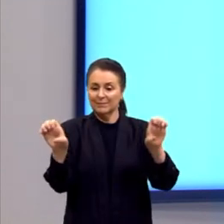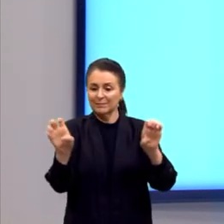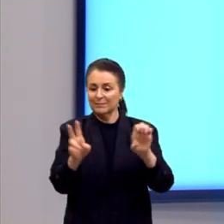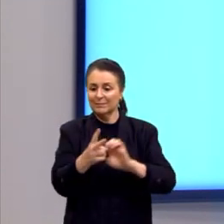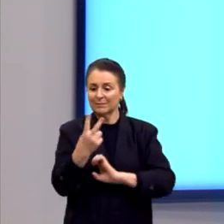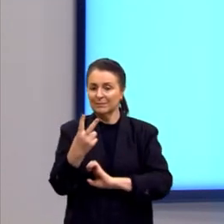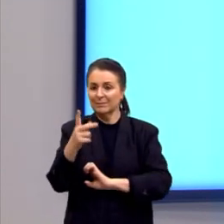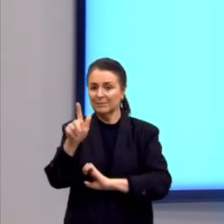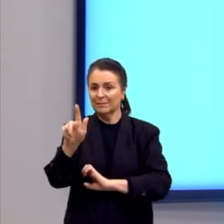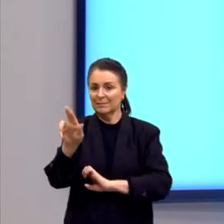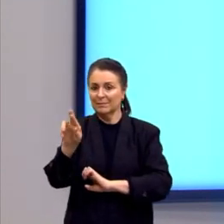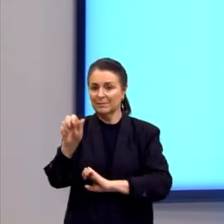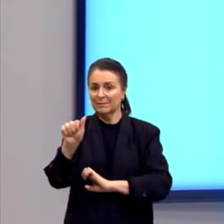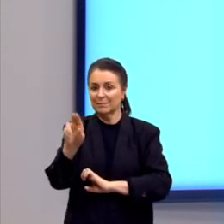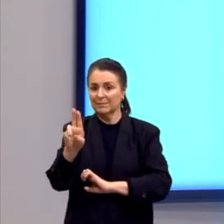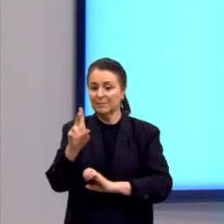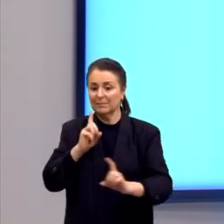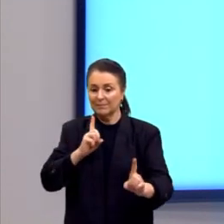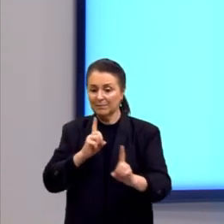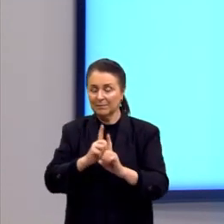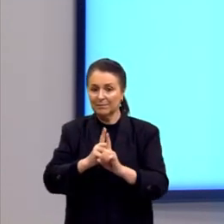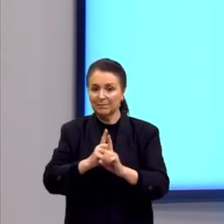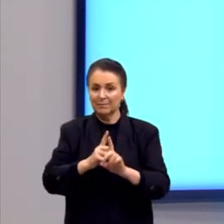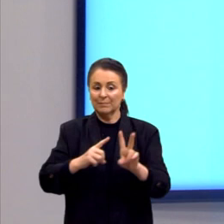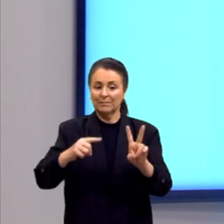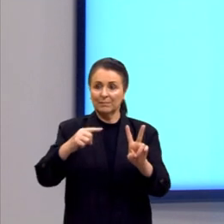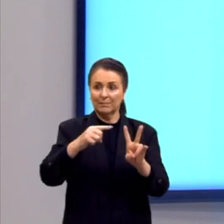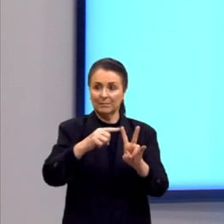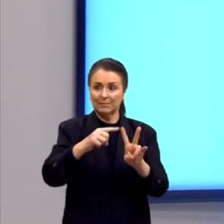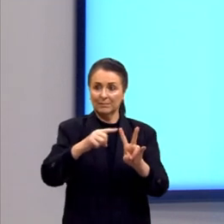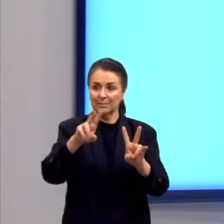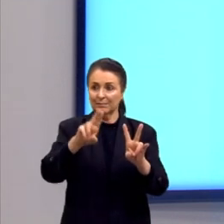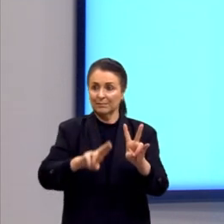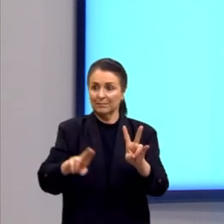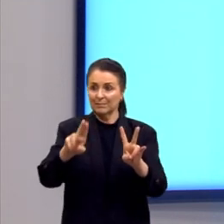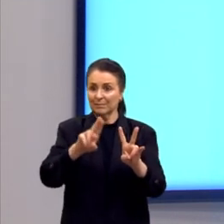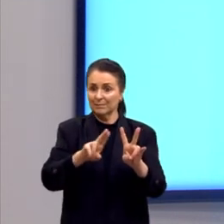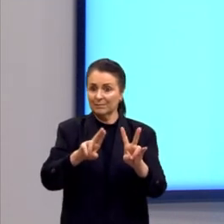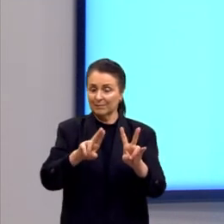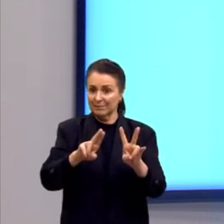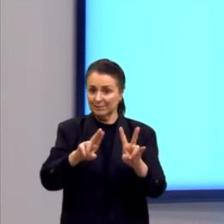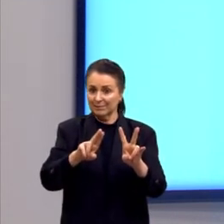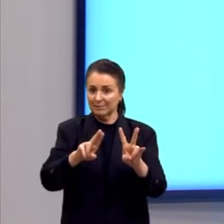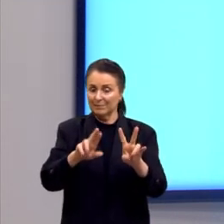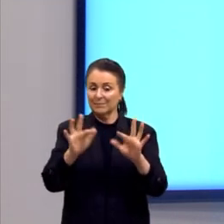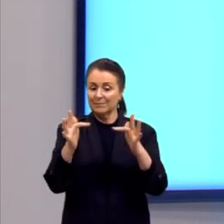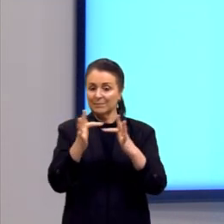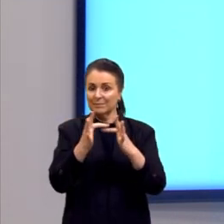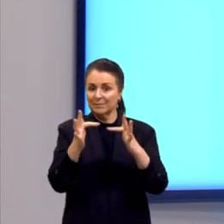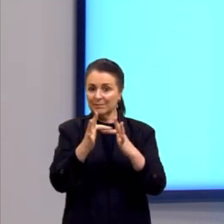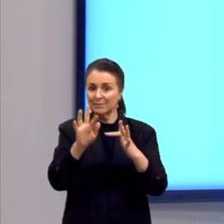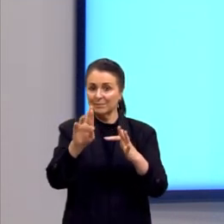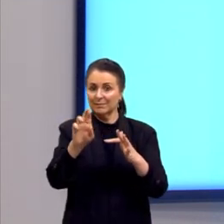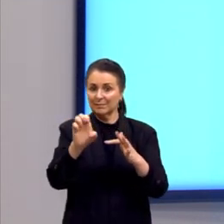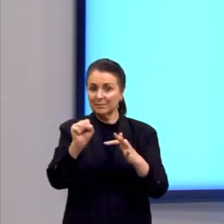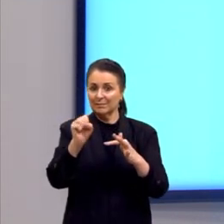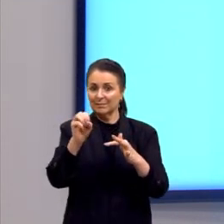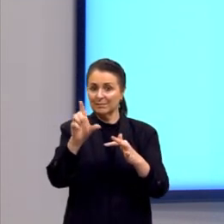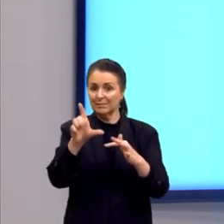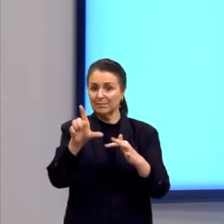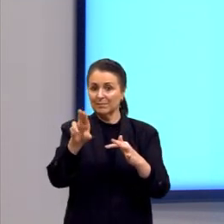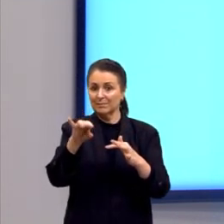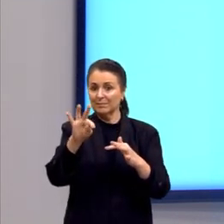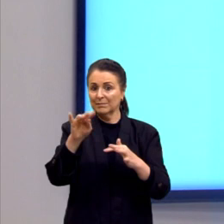segundo grau para descobrir as raízes nós podemos utilizar a fórmula resolutiva né a nossa fórmula de